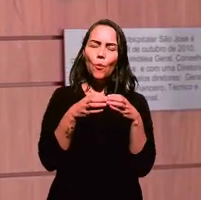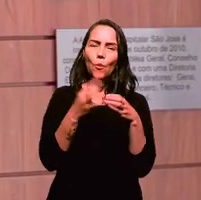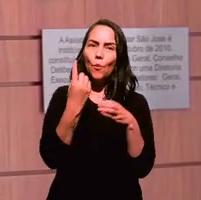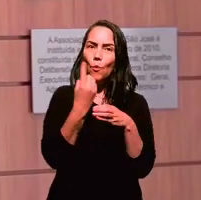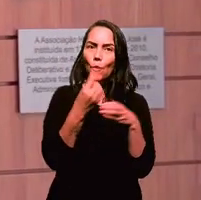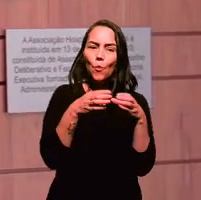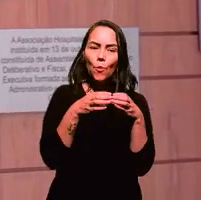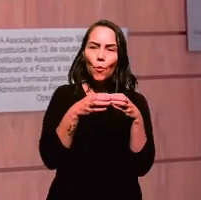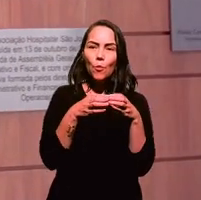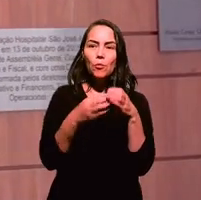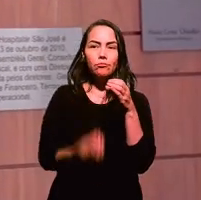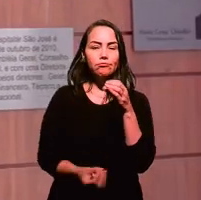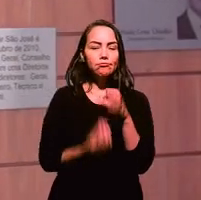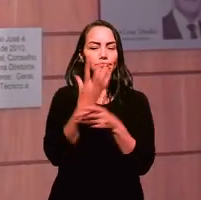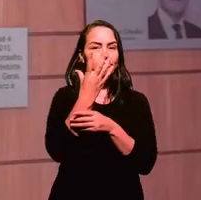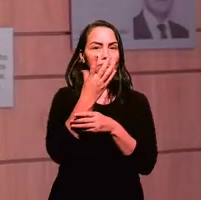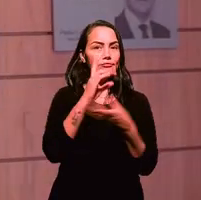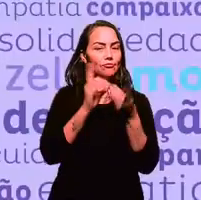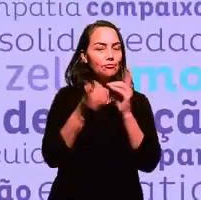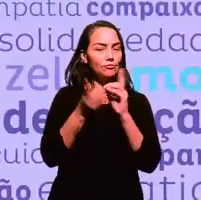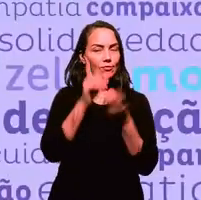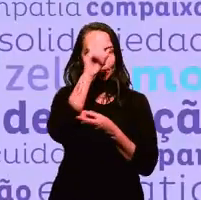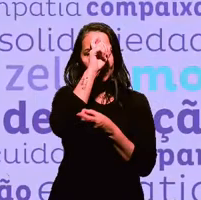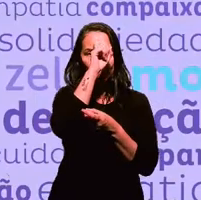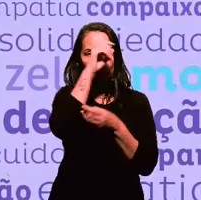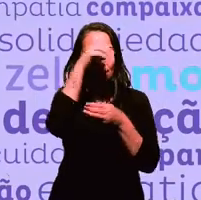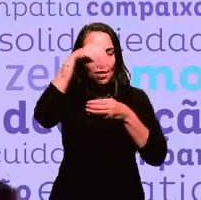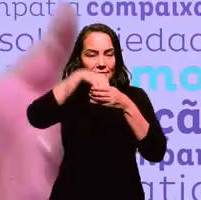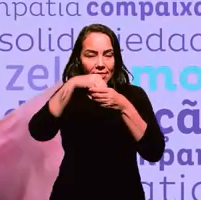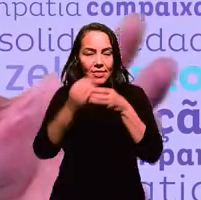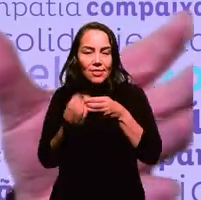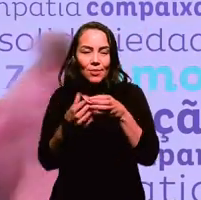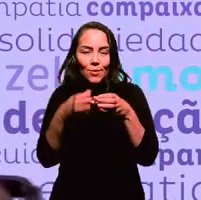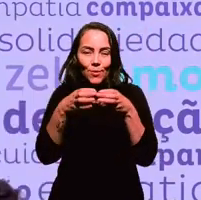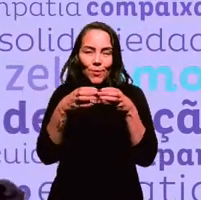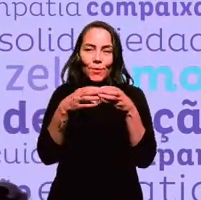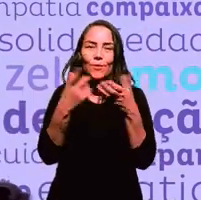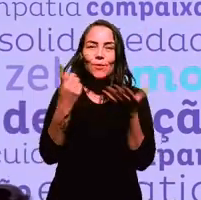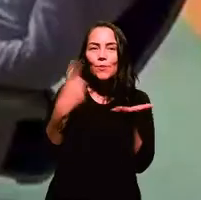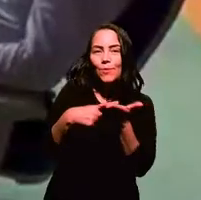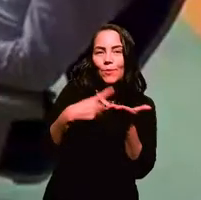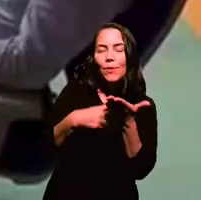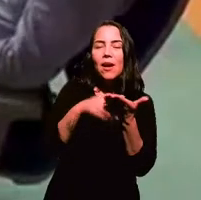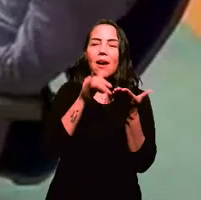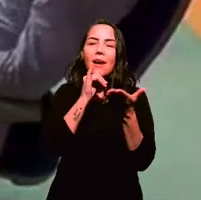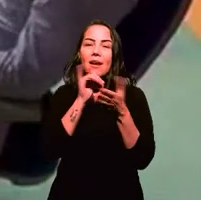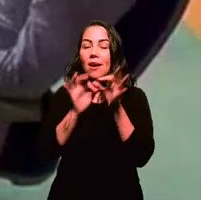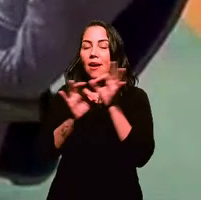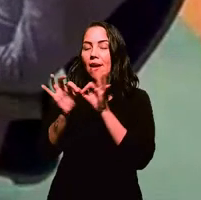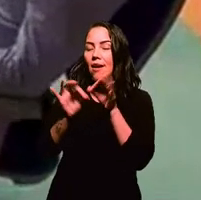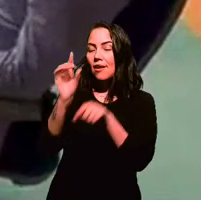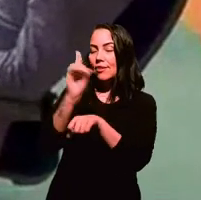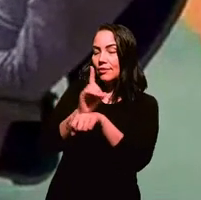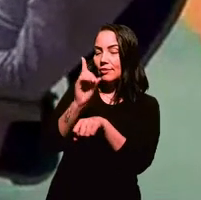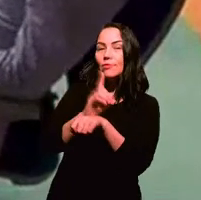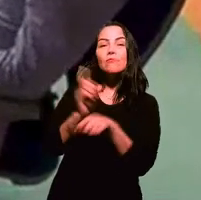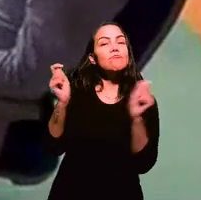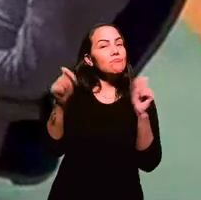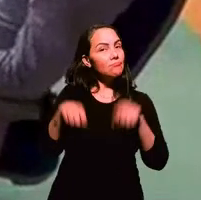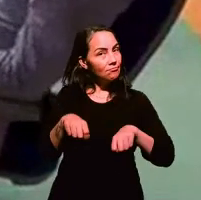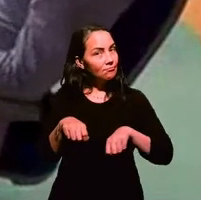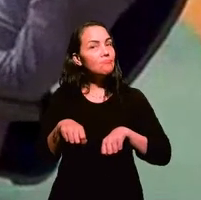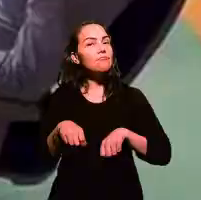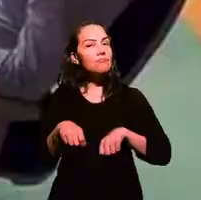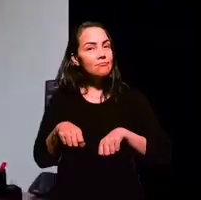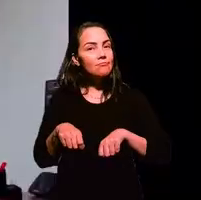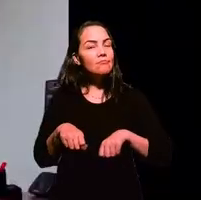hospital nasce dentro do conselho. E o conselho garante que, por exemplo, o plano diretor se realiza.